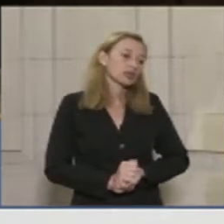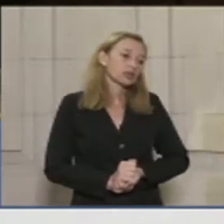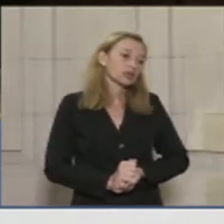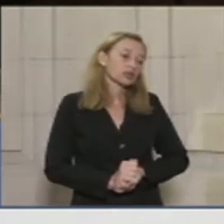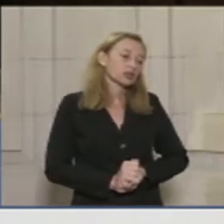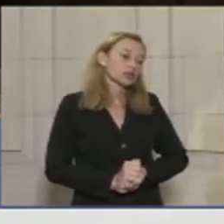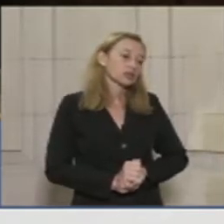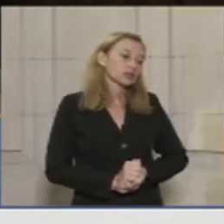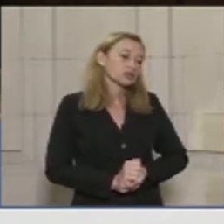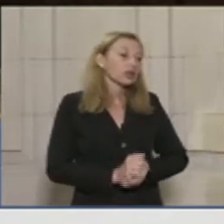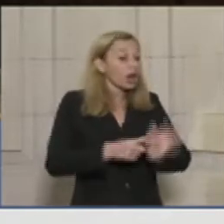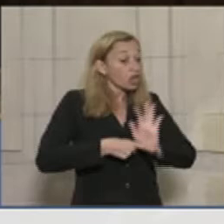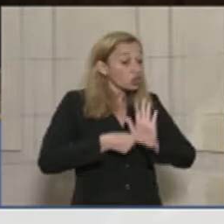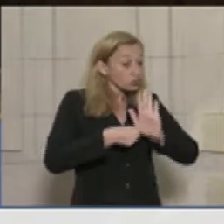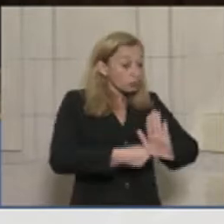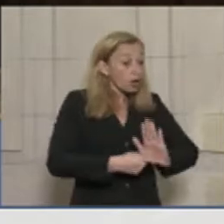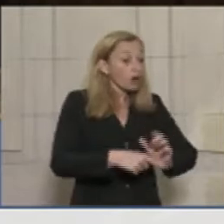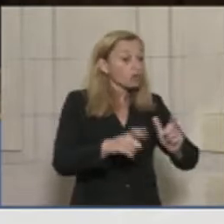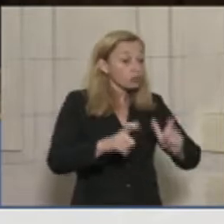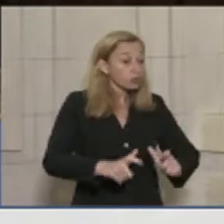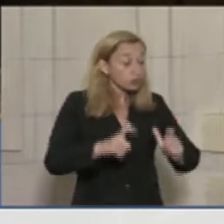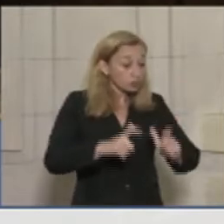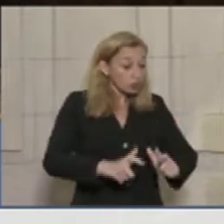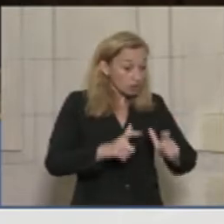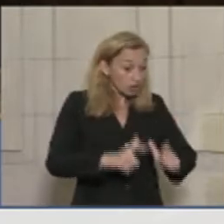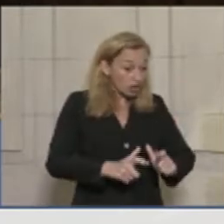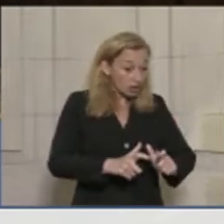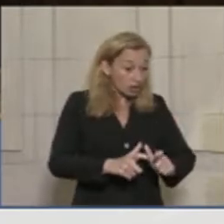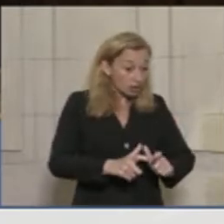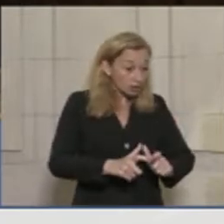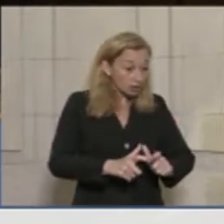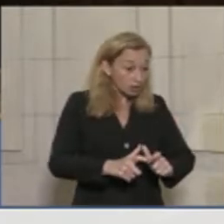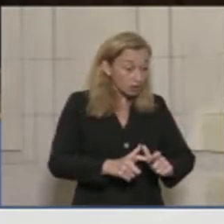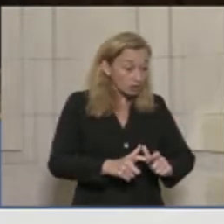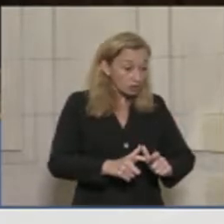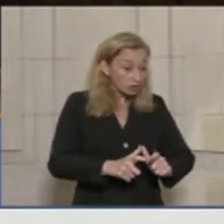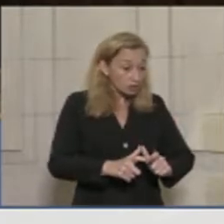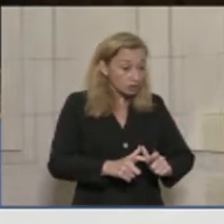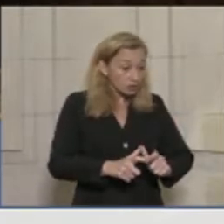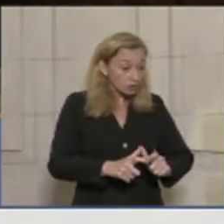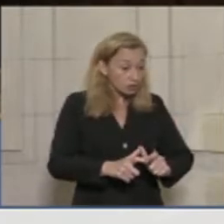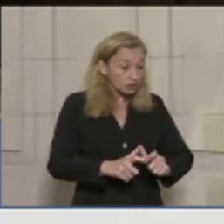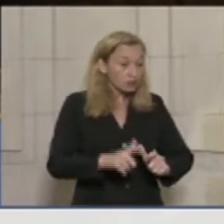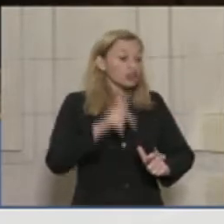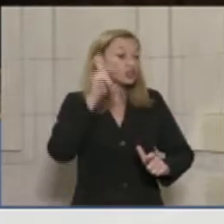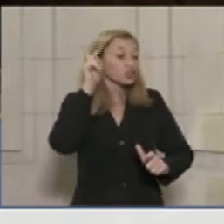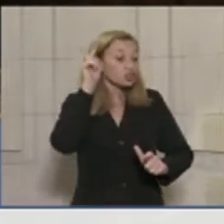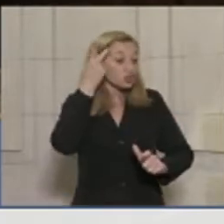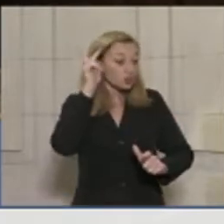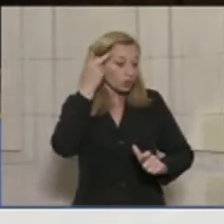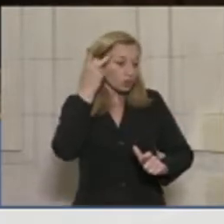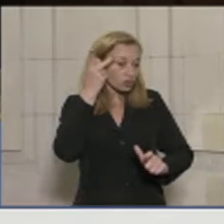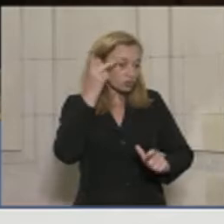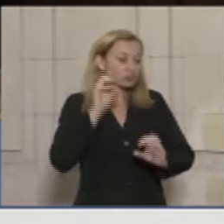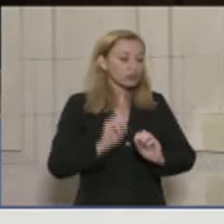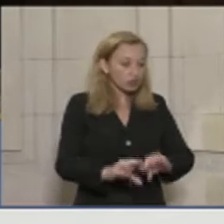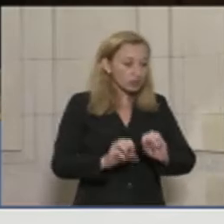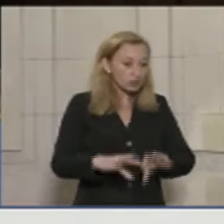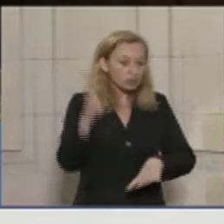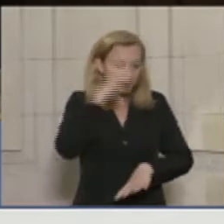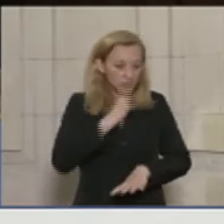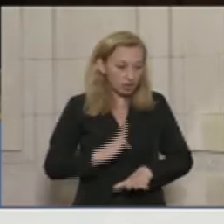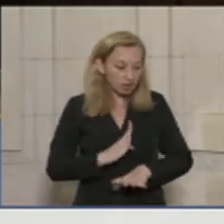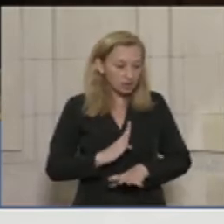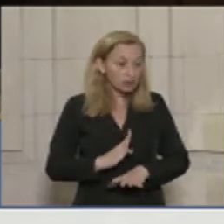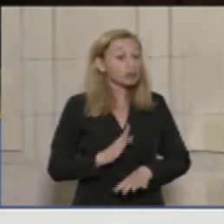da indigência institucional, esse patrimônio inalienável da educação brasileira, que é o Instituto de Educação. E